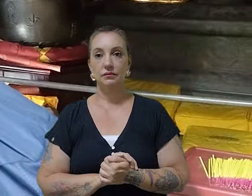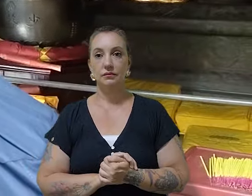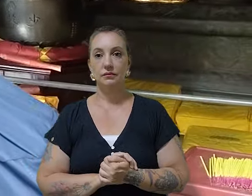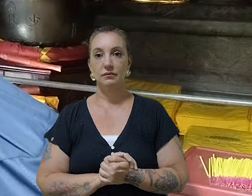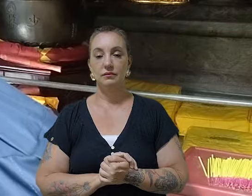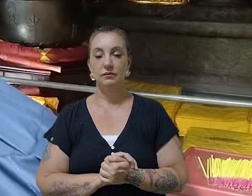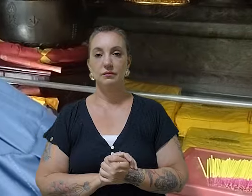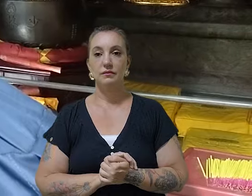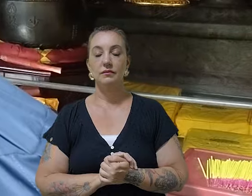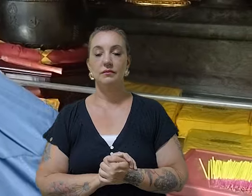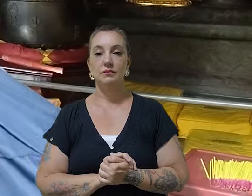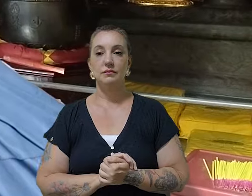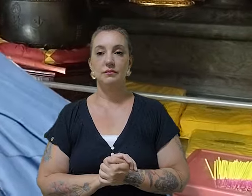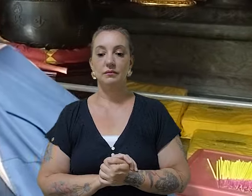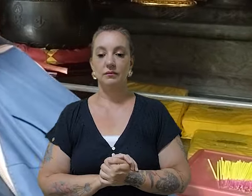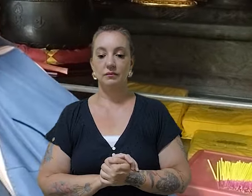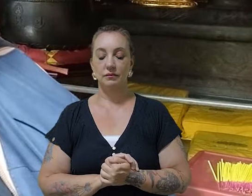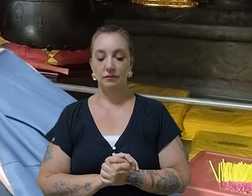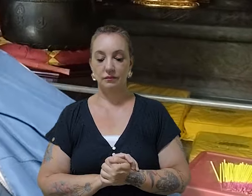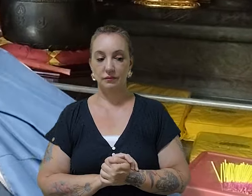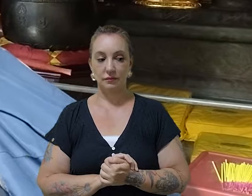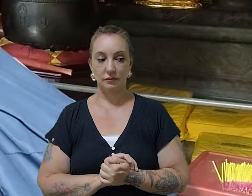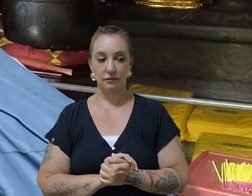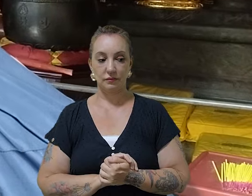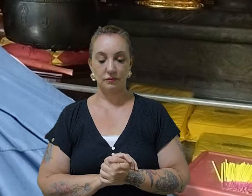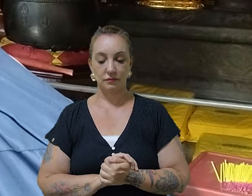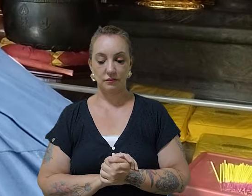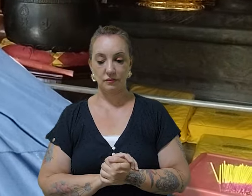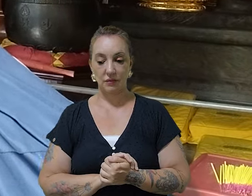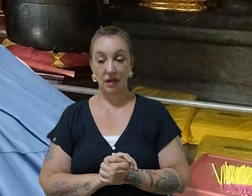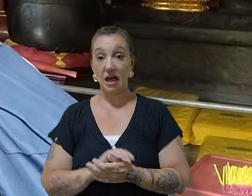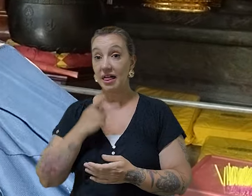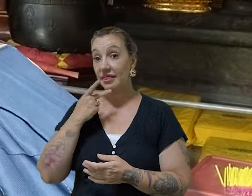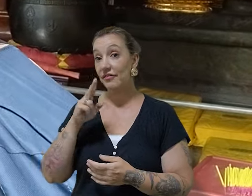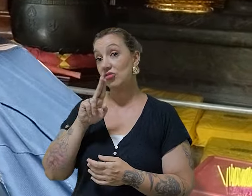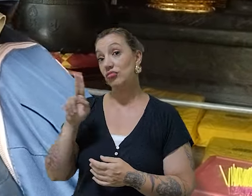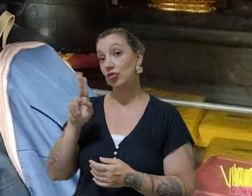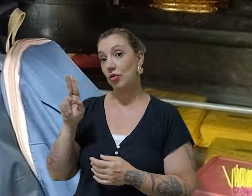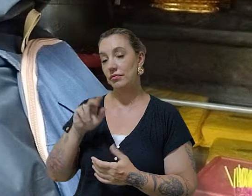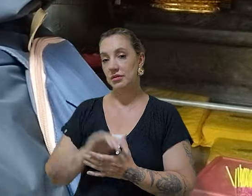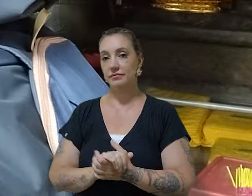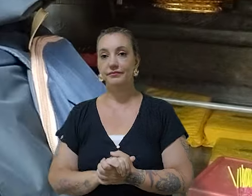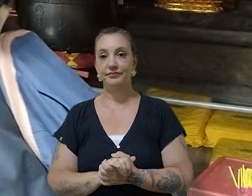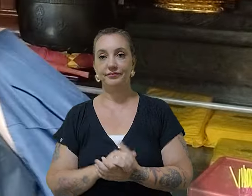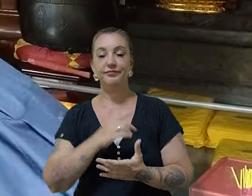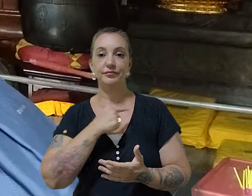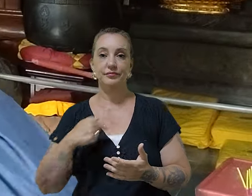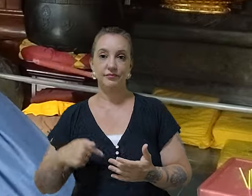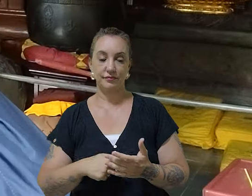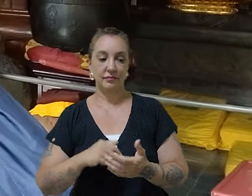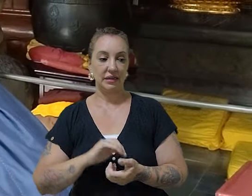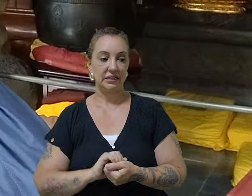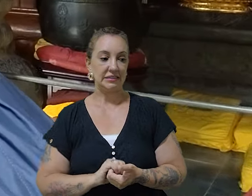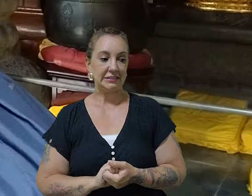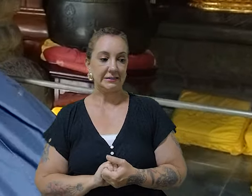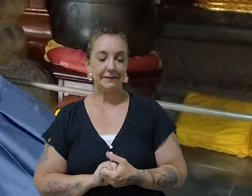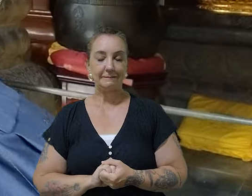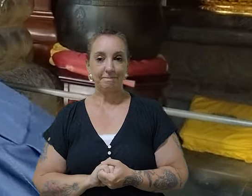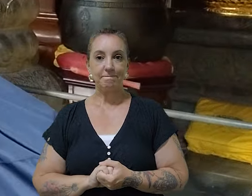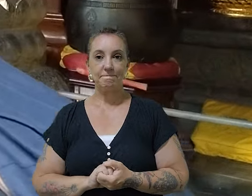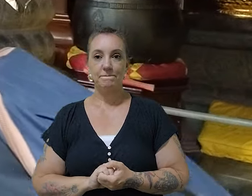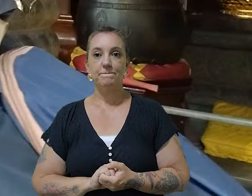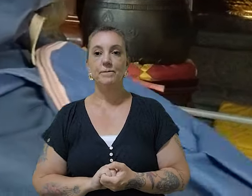Jilo Shijia Amito Fo. Amito. Shifan. De Jilo Shijia. Ah, Jilo Shijia. Diga, tá. Não,